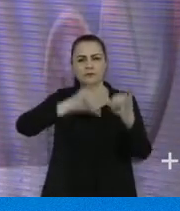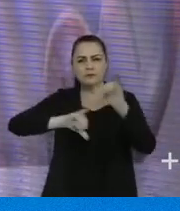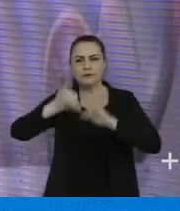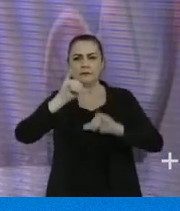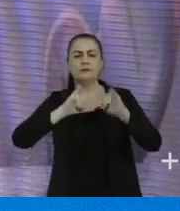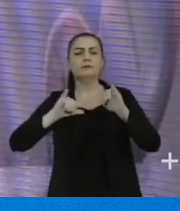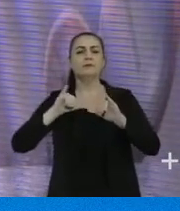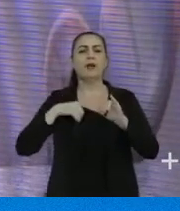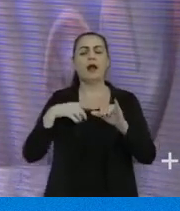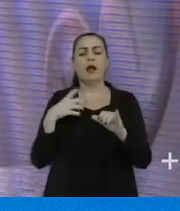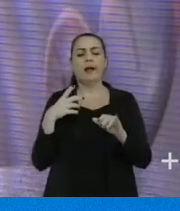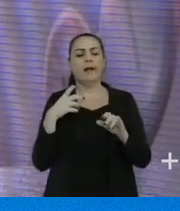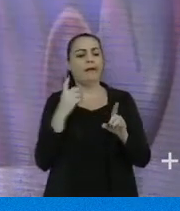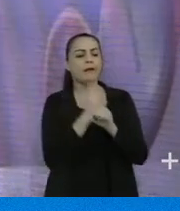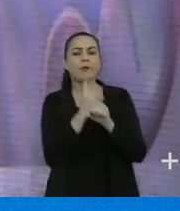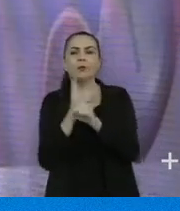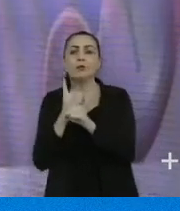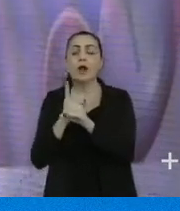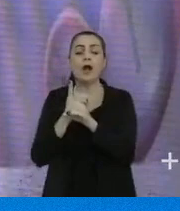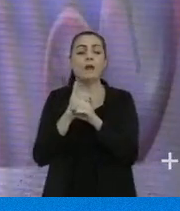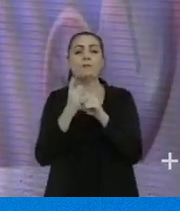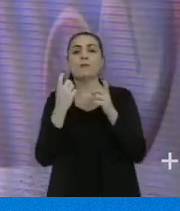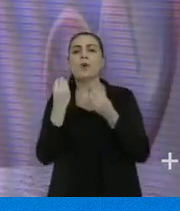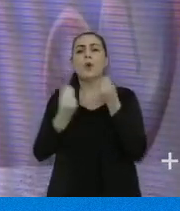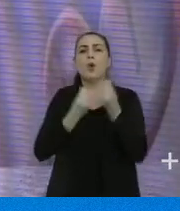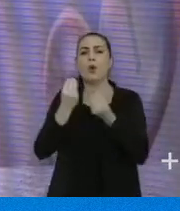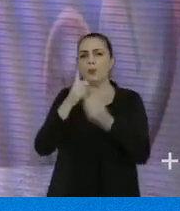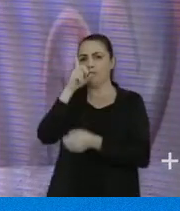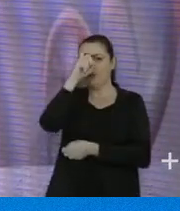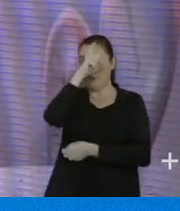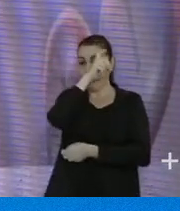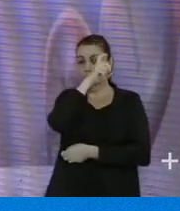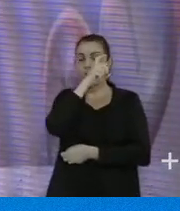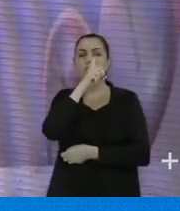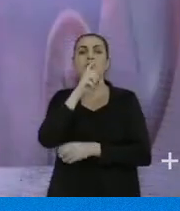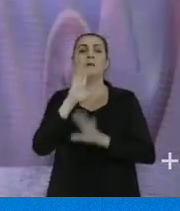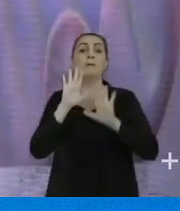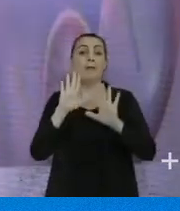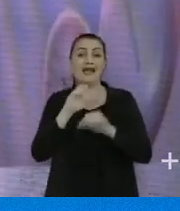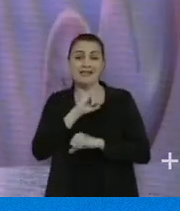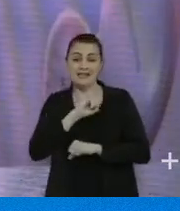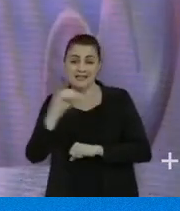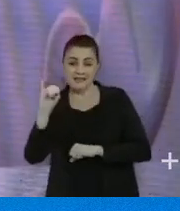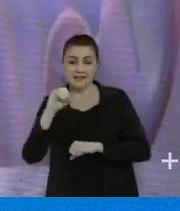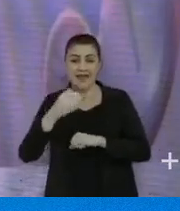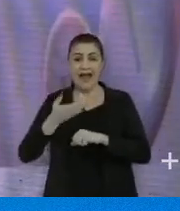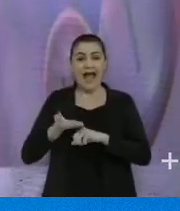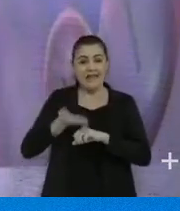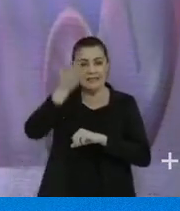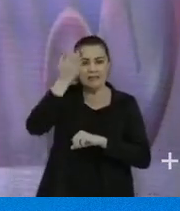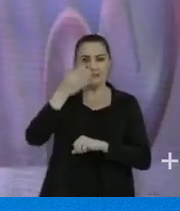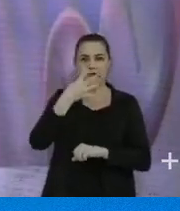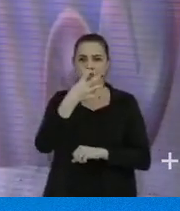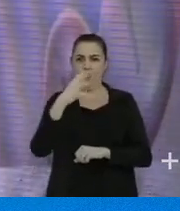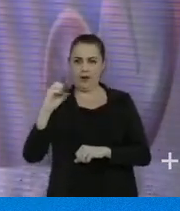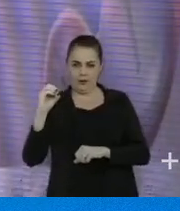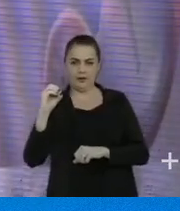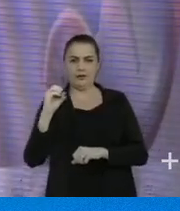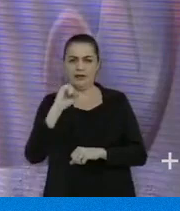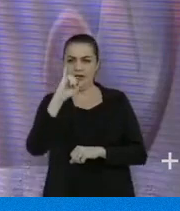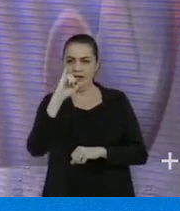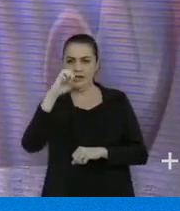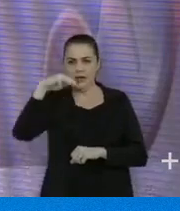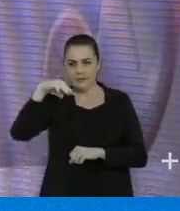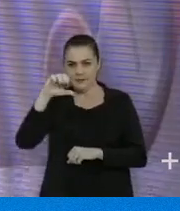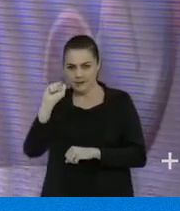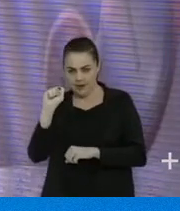mas tem pacientes com IMC acima de 40, que são os pacientes obesos mórbidos, ou acima de 35,